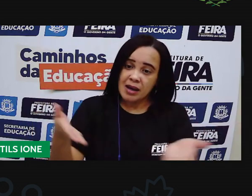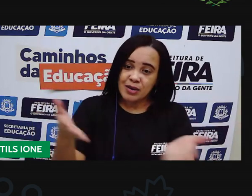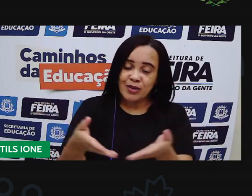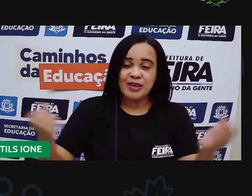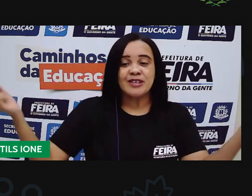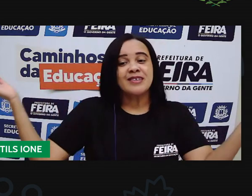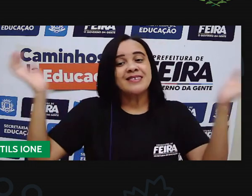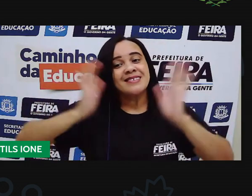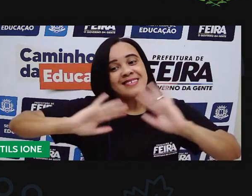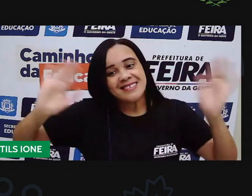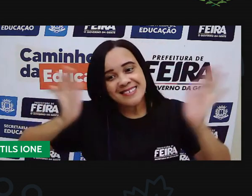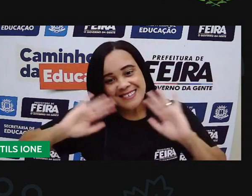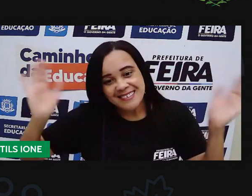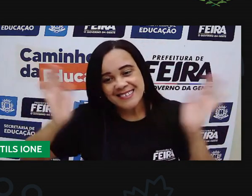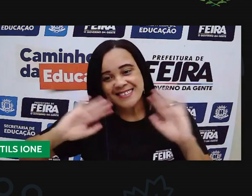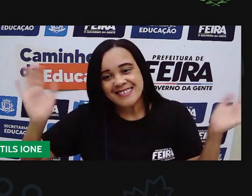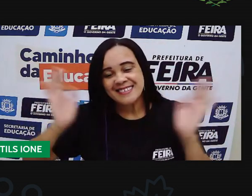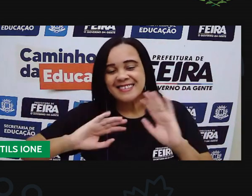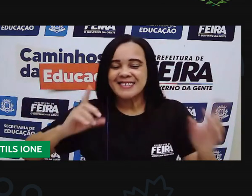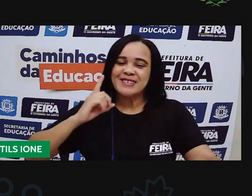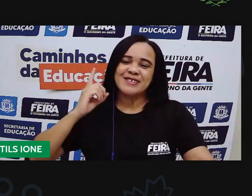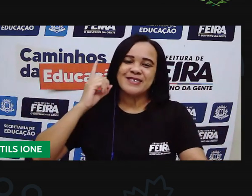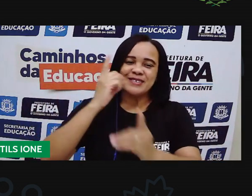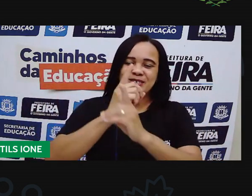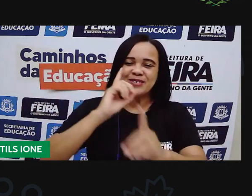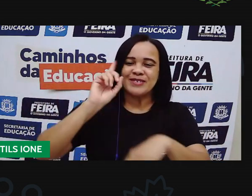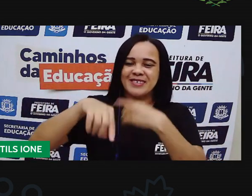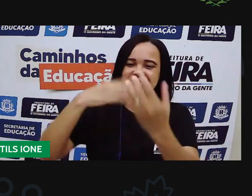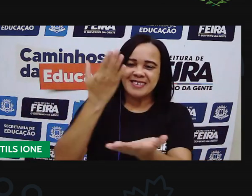despedindo, criançada. Nos encontramos na próxima